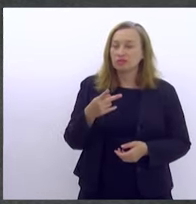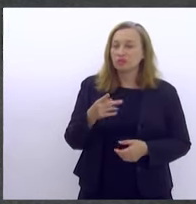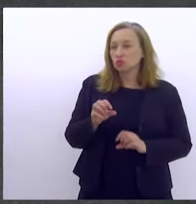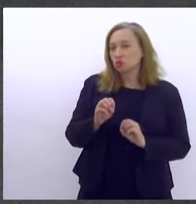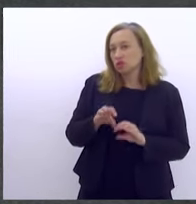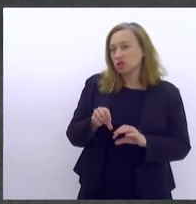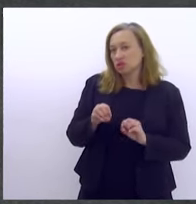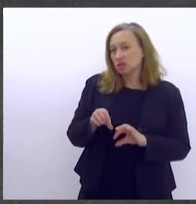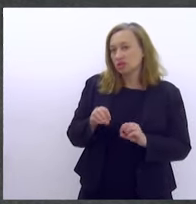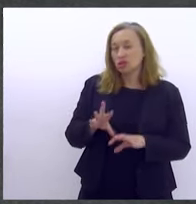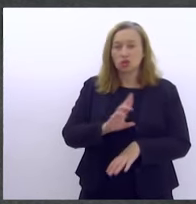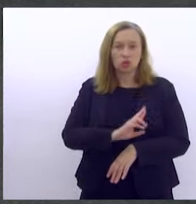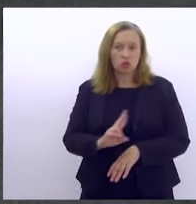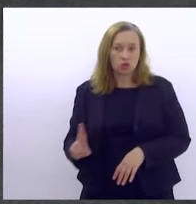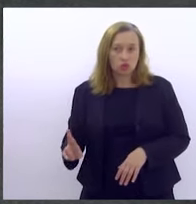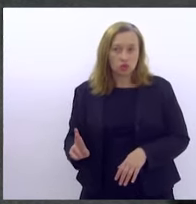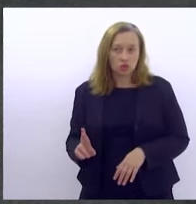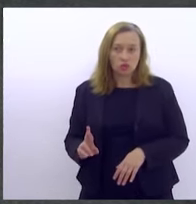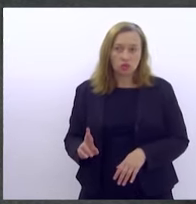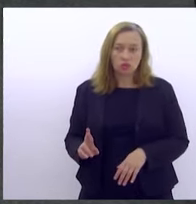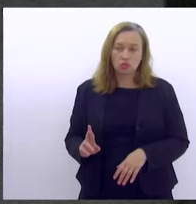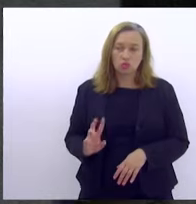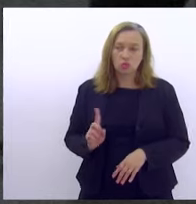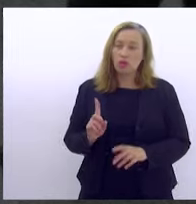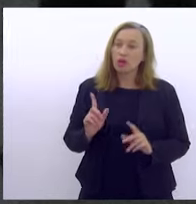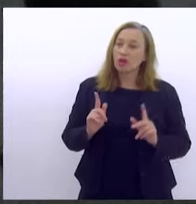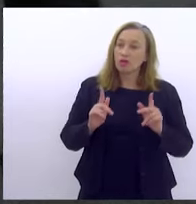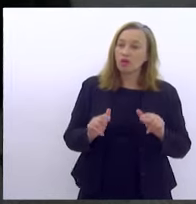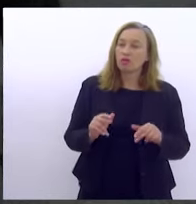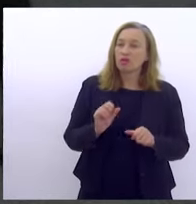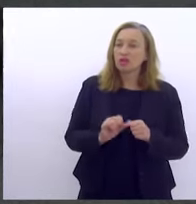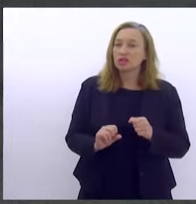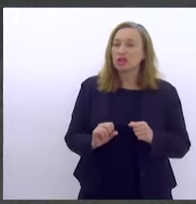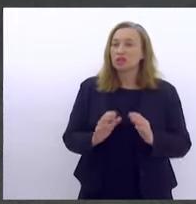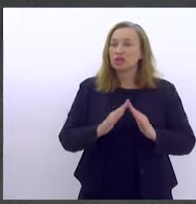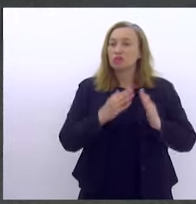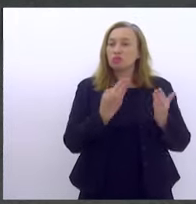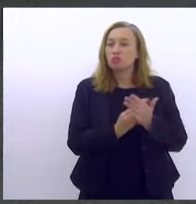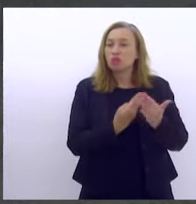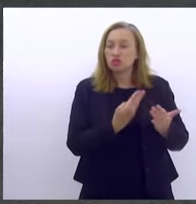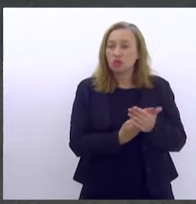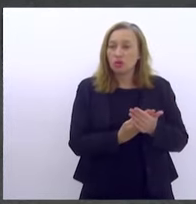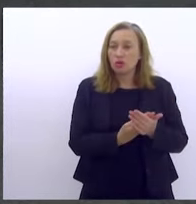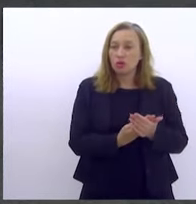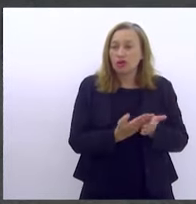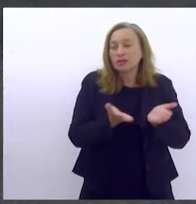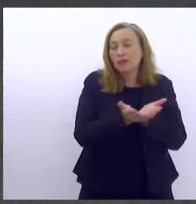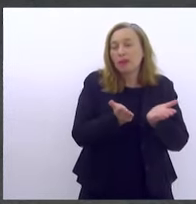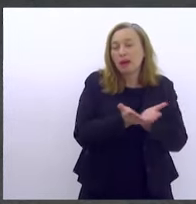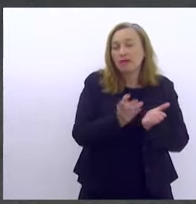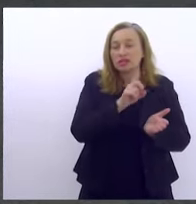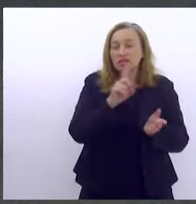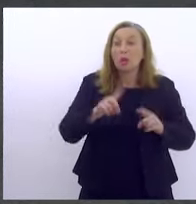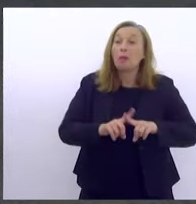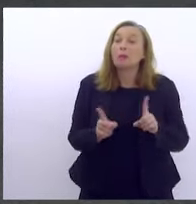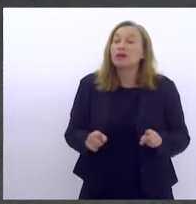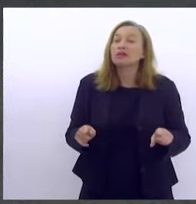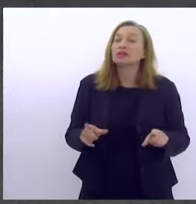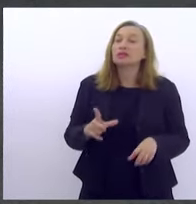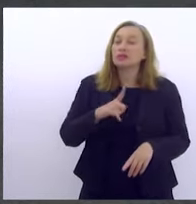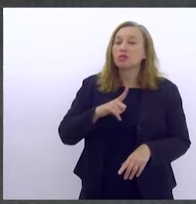ensinamento religioso, não é o mesmo do que fazer, por exemplo, uma escola bíblica, não é sobre isso, mas da gente